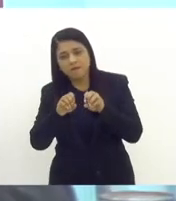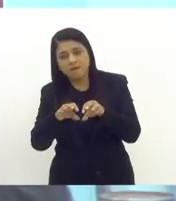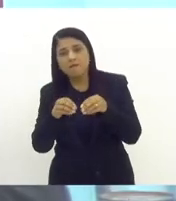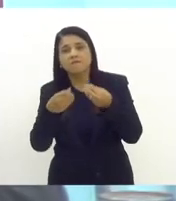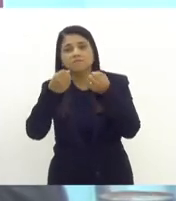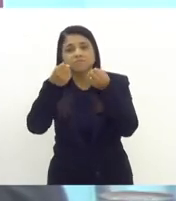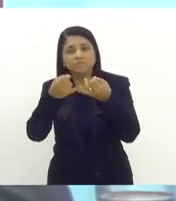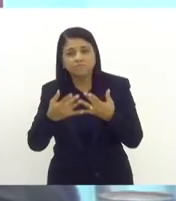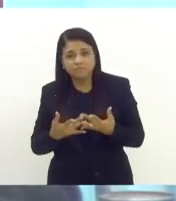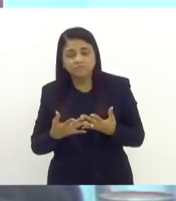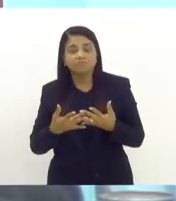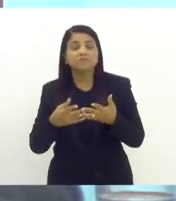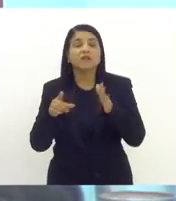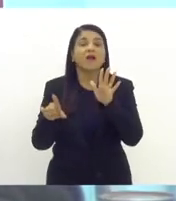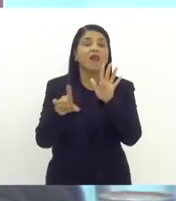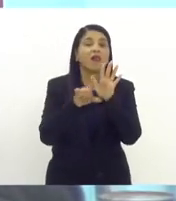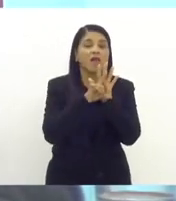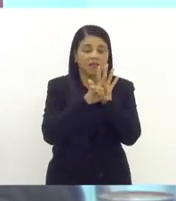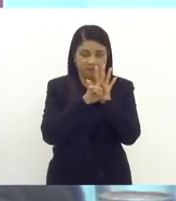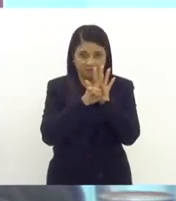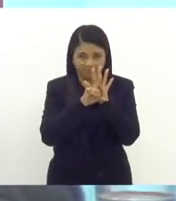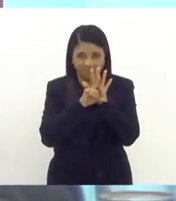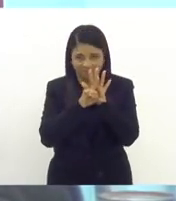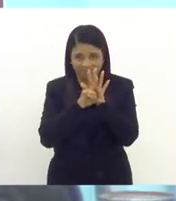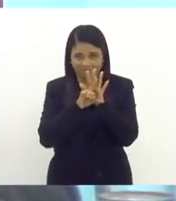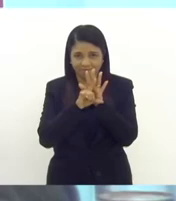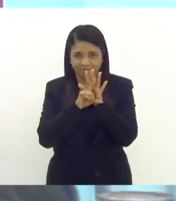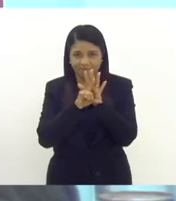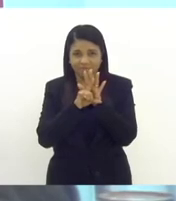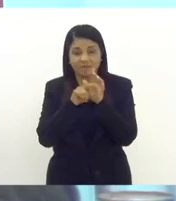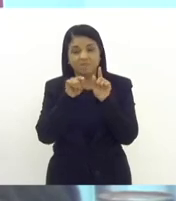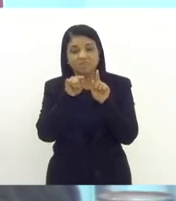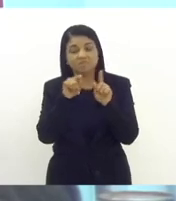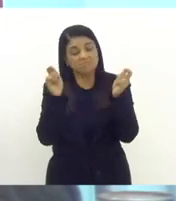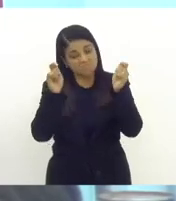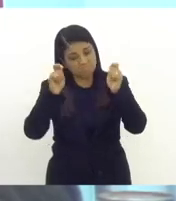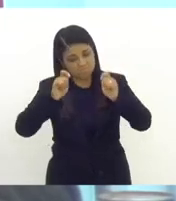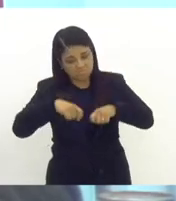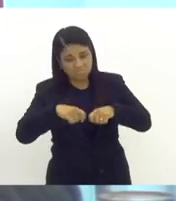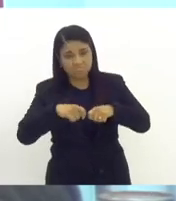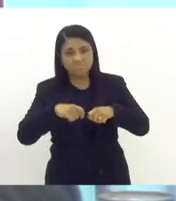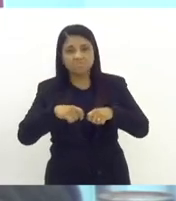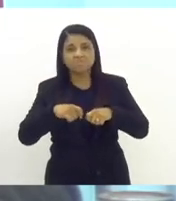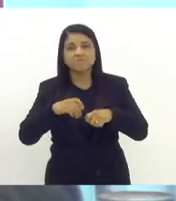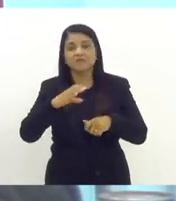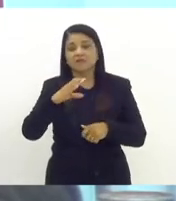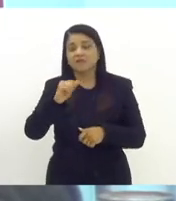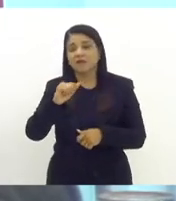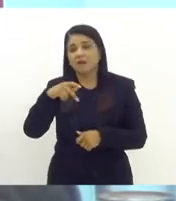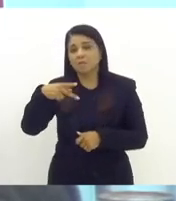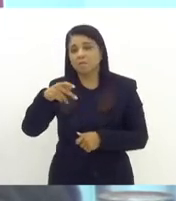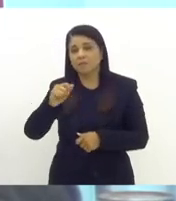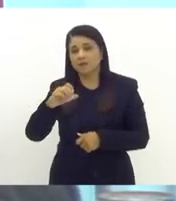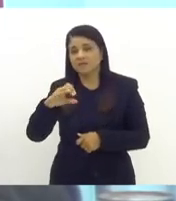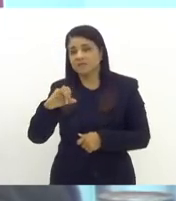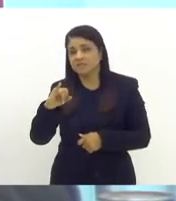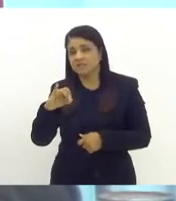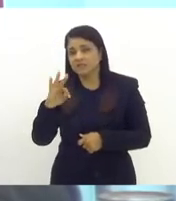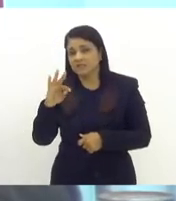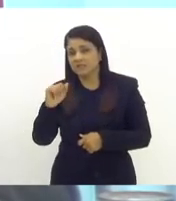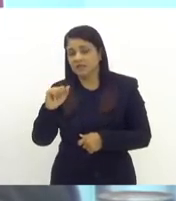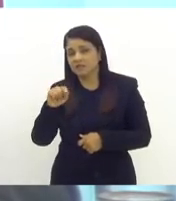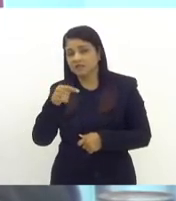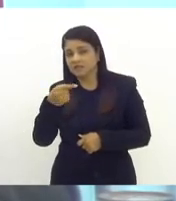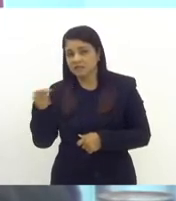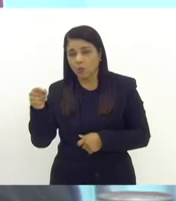essa essa lei tá aponta a ponto para você se capacitarem a palavra certa é capacitação e a Lei